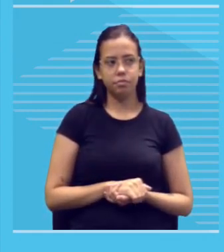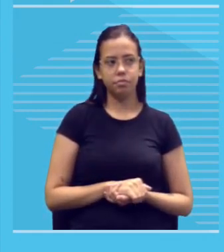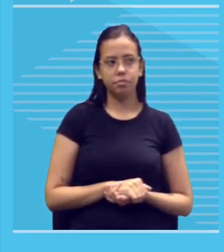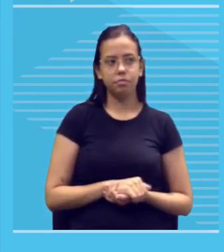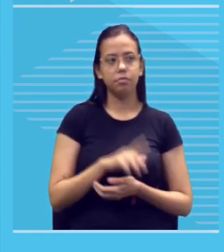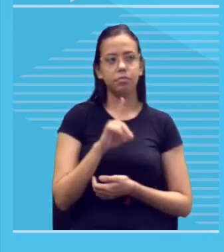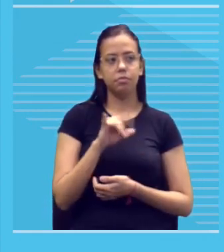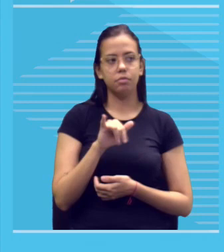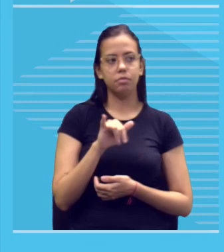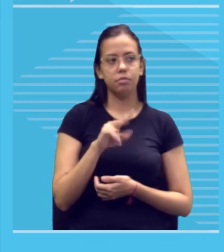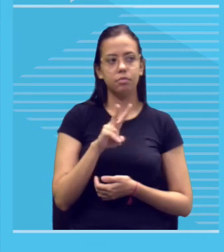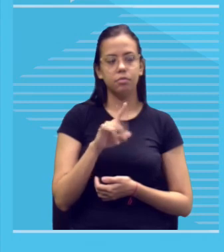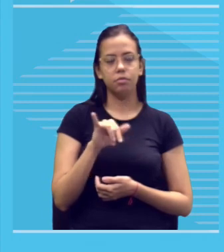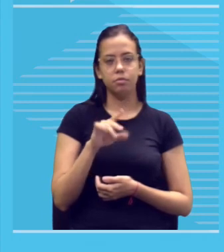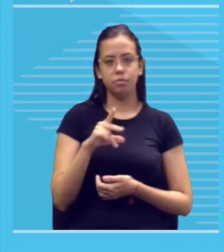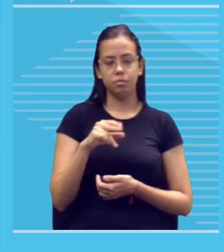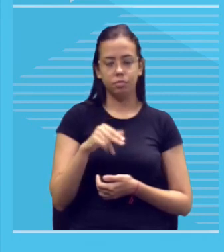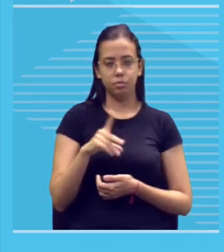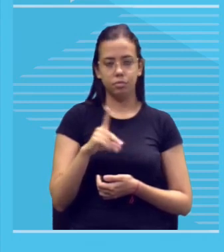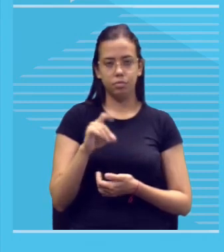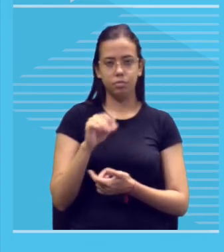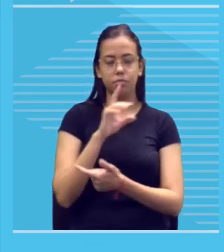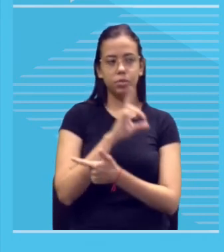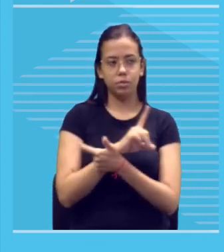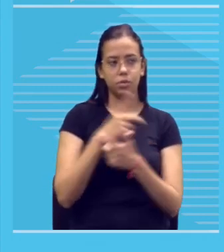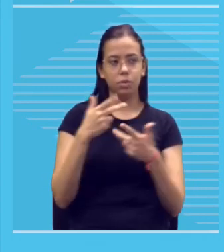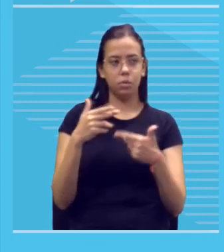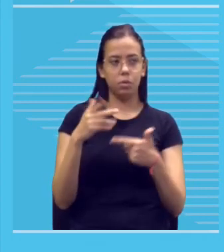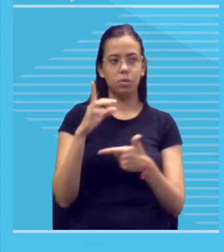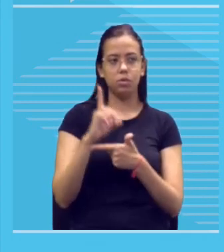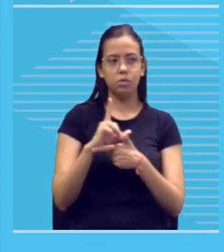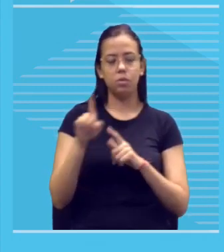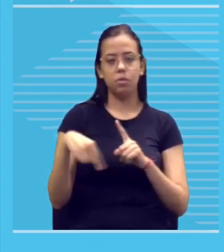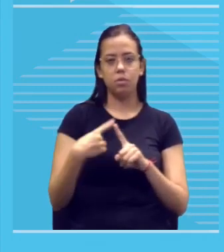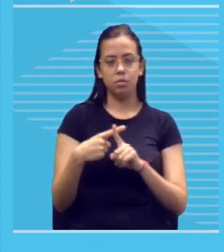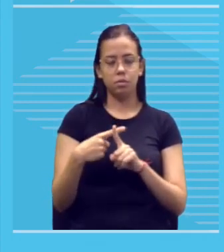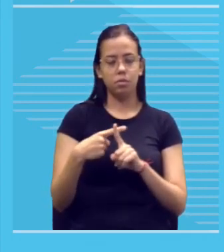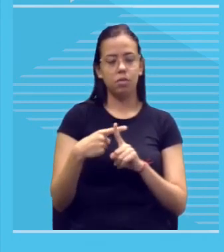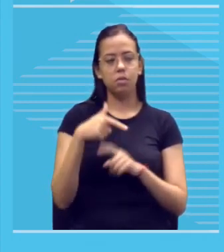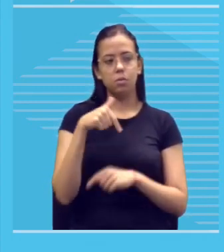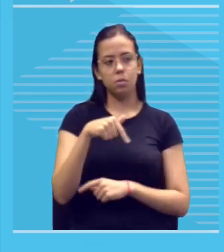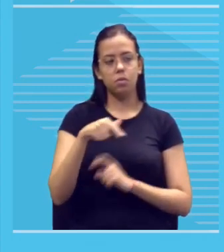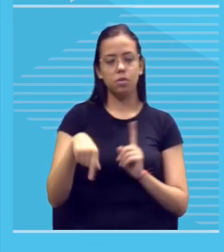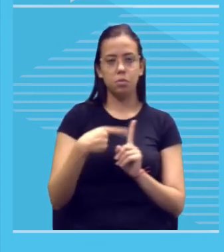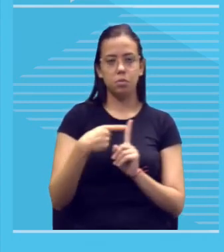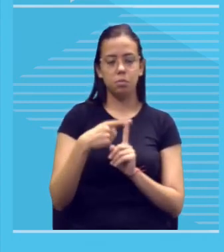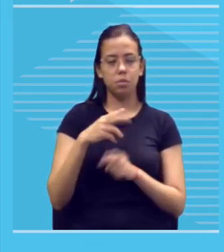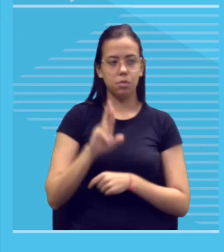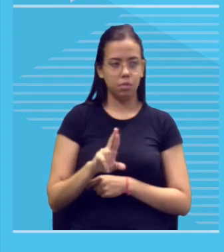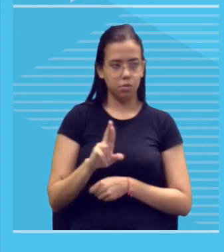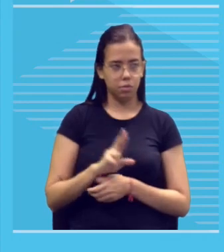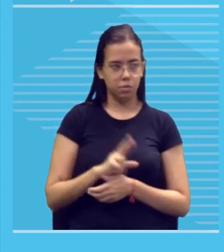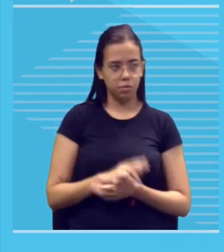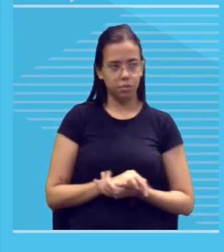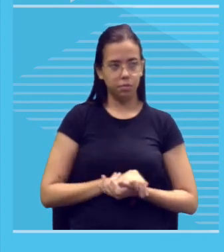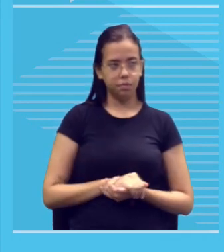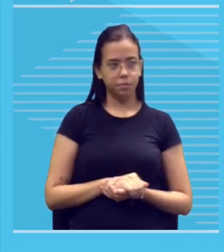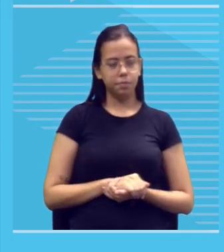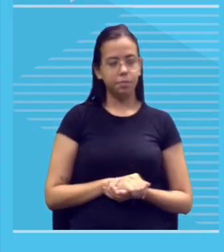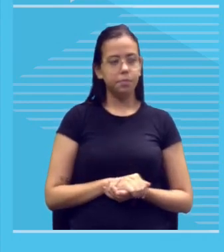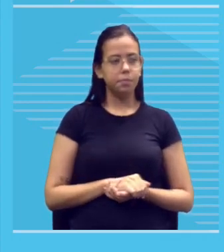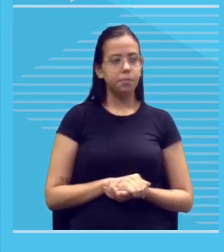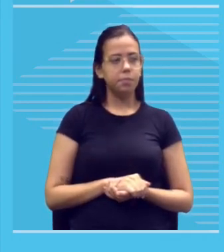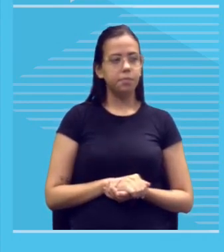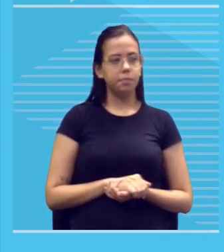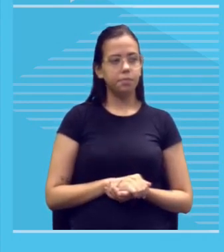ao divisor vezes o quociente mais o resto tá legal tá legal